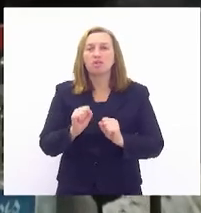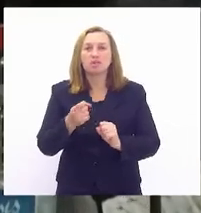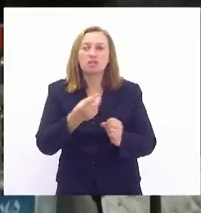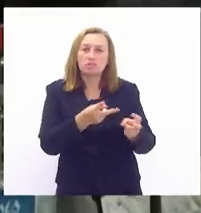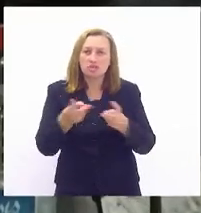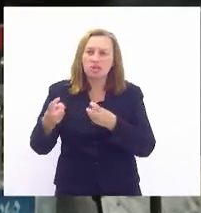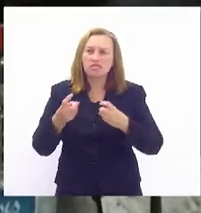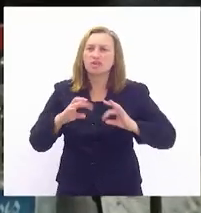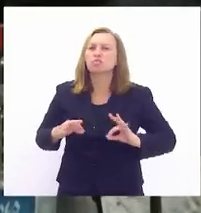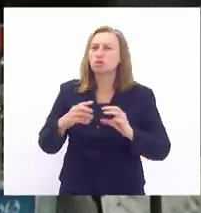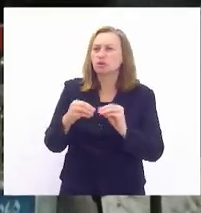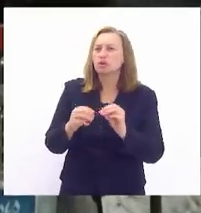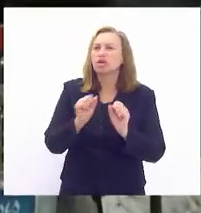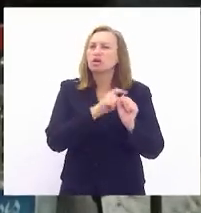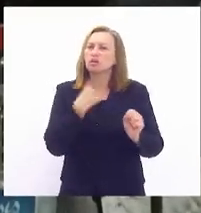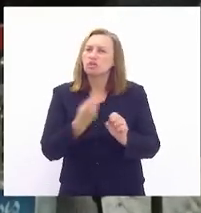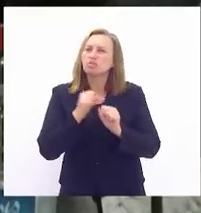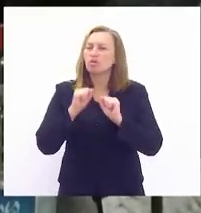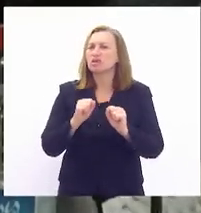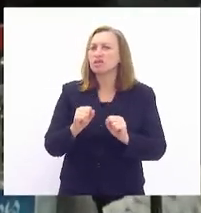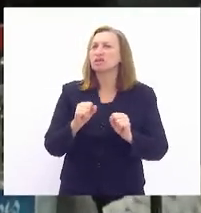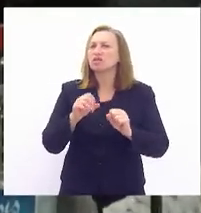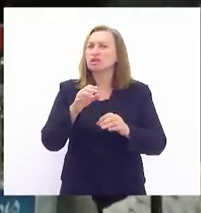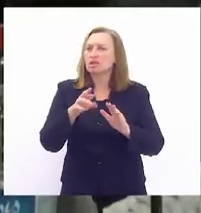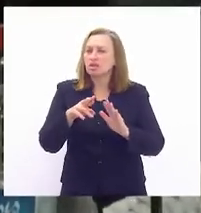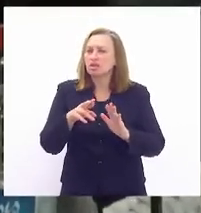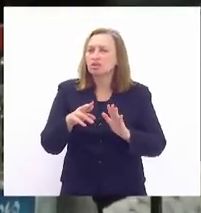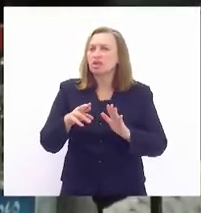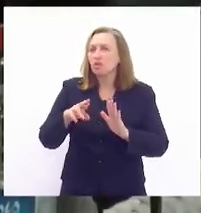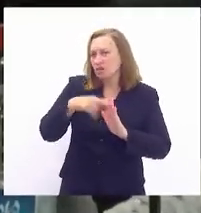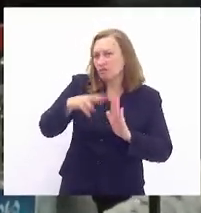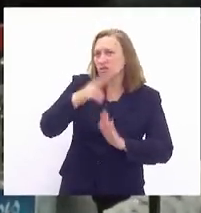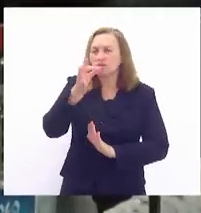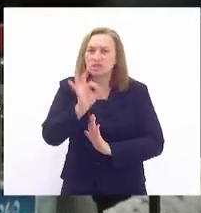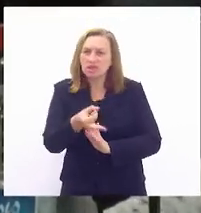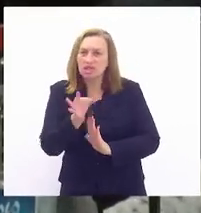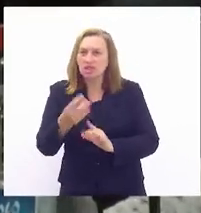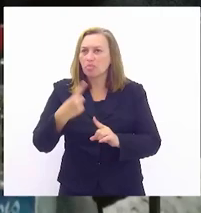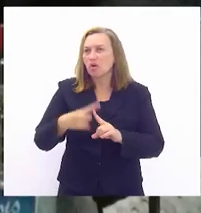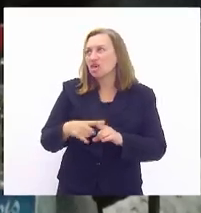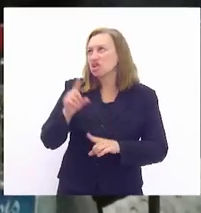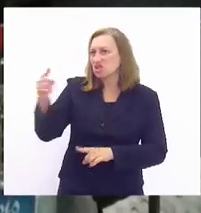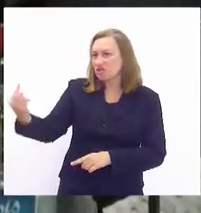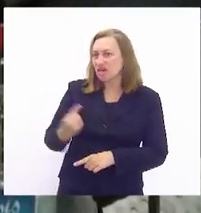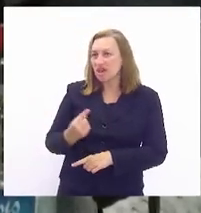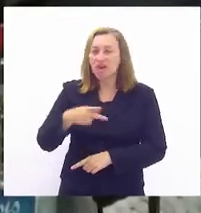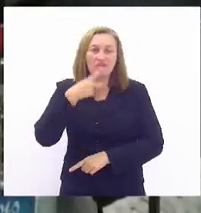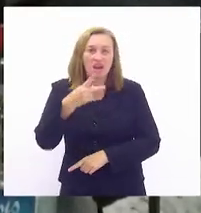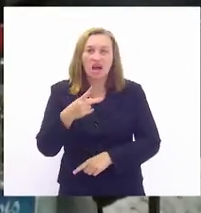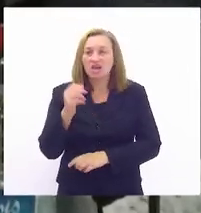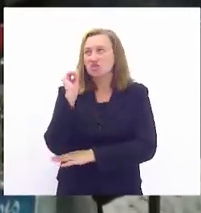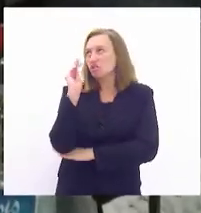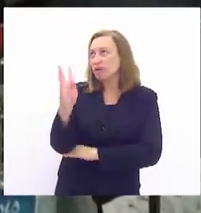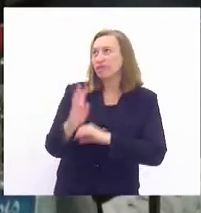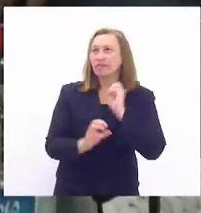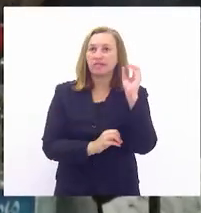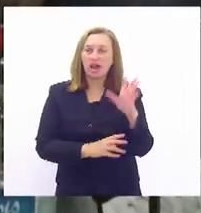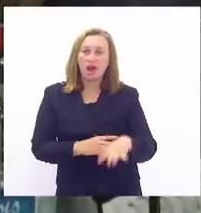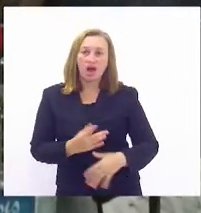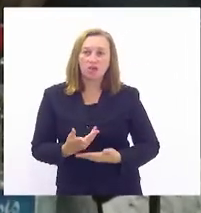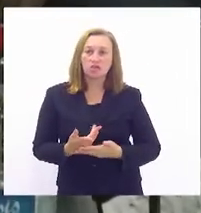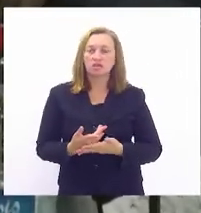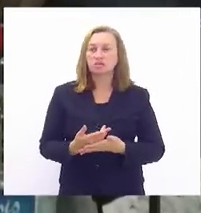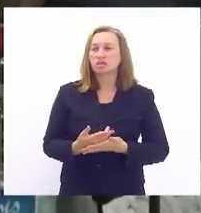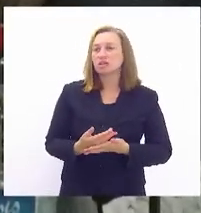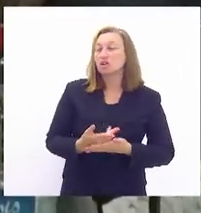consideração para que a gente possa ter uma medida concreta, ter uma resolução, porque só aqui falar de aula de ambiental, coisa de peixe,